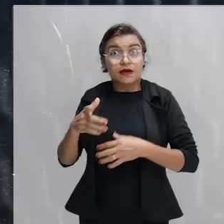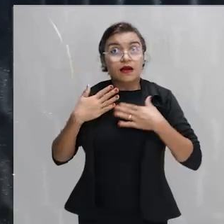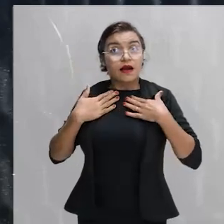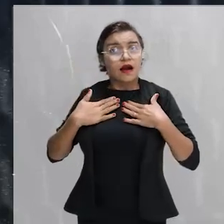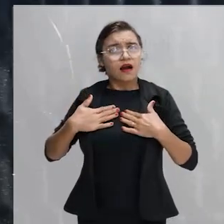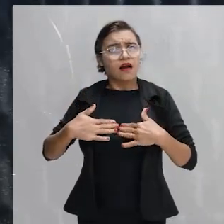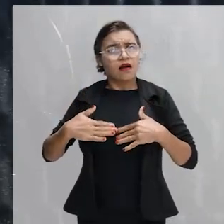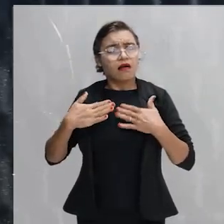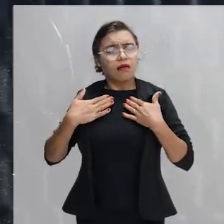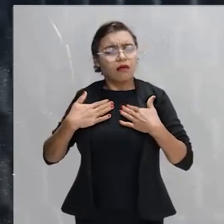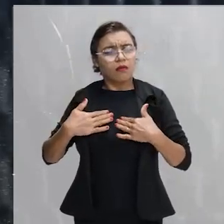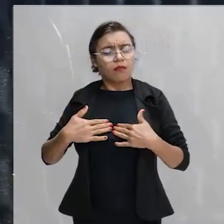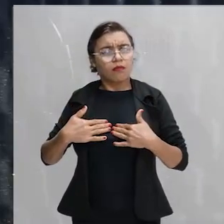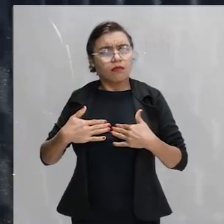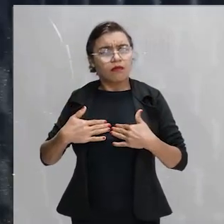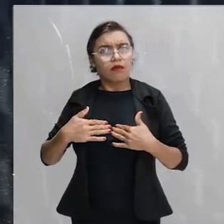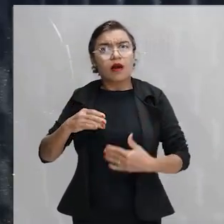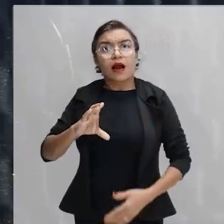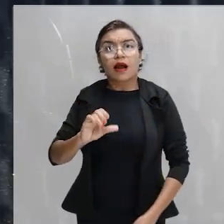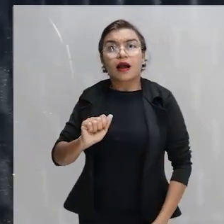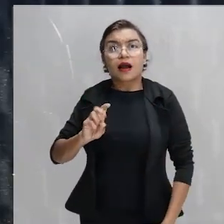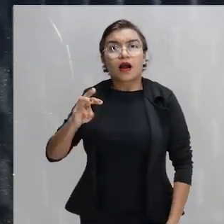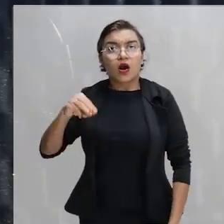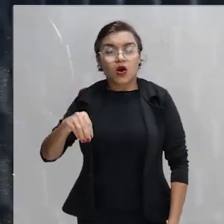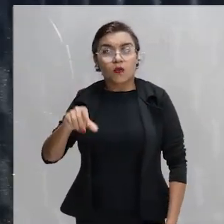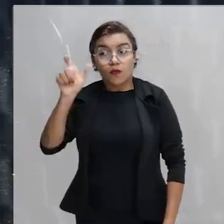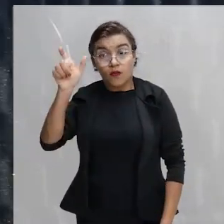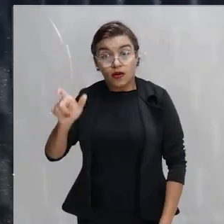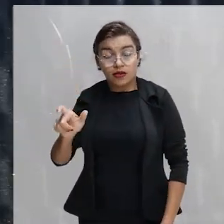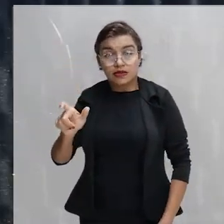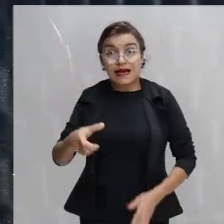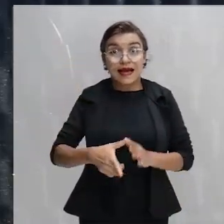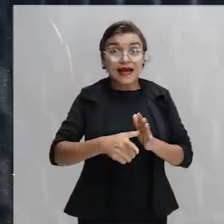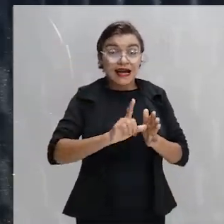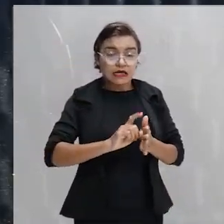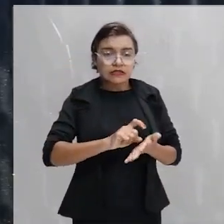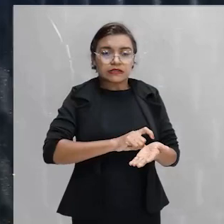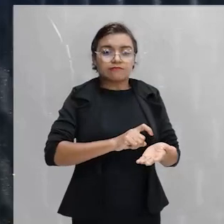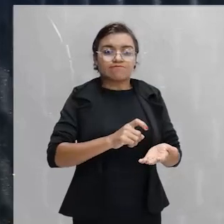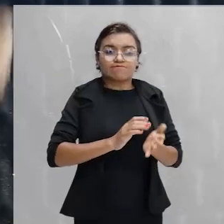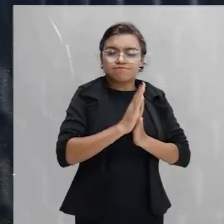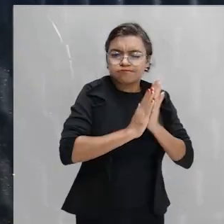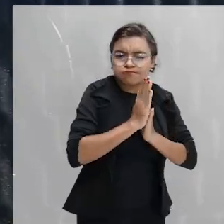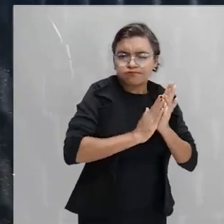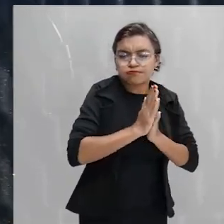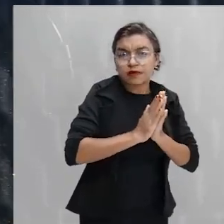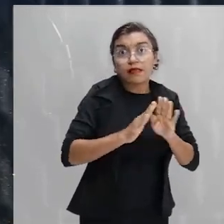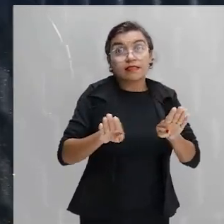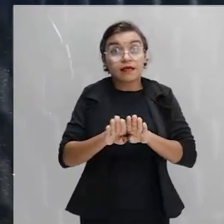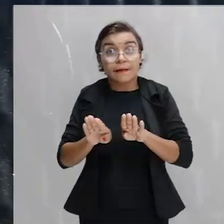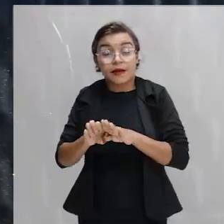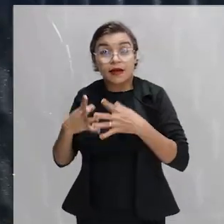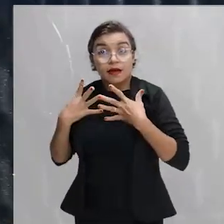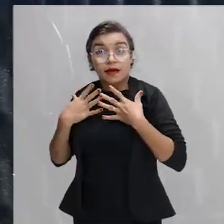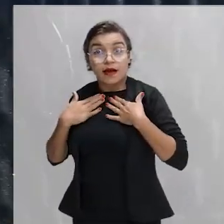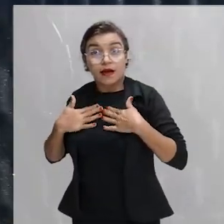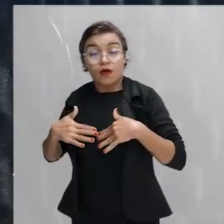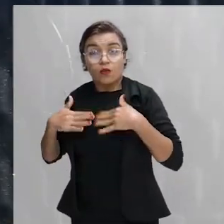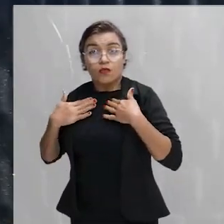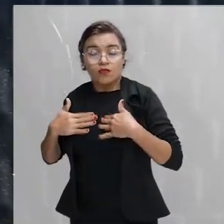Calmo, ele. Ele estava ansioso, ele estava calmo. Então, aqui diz